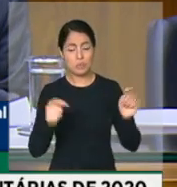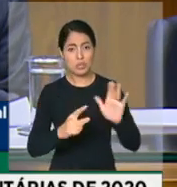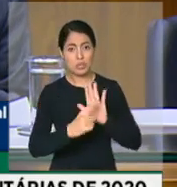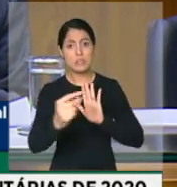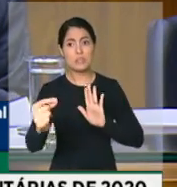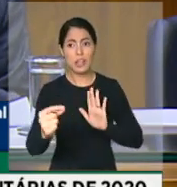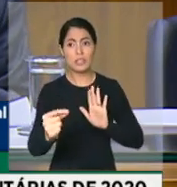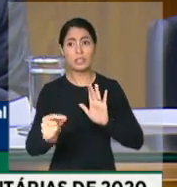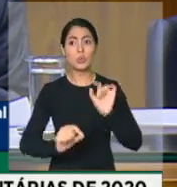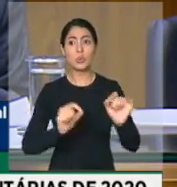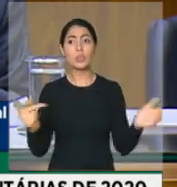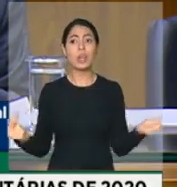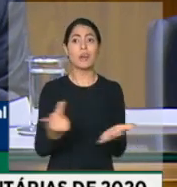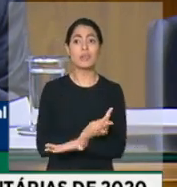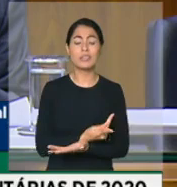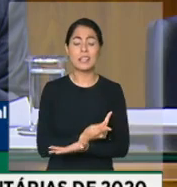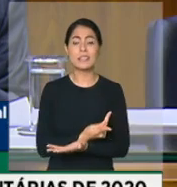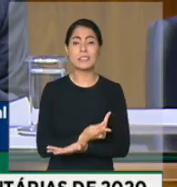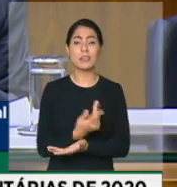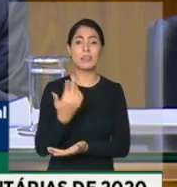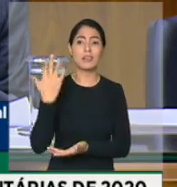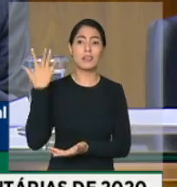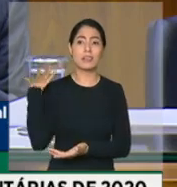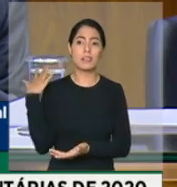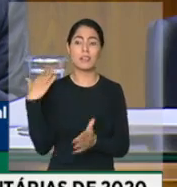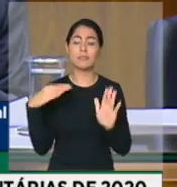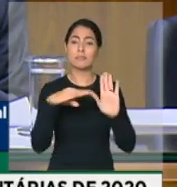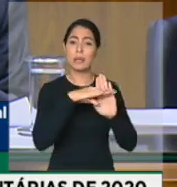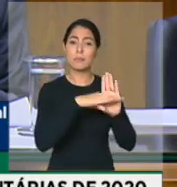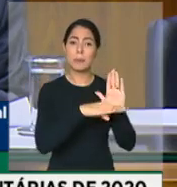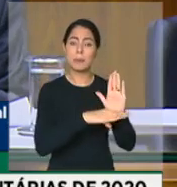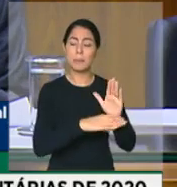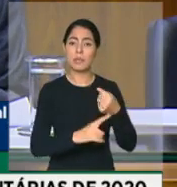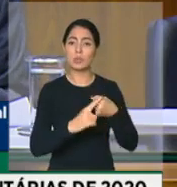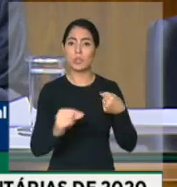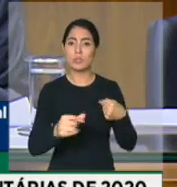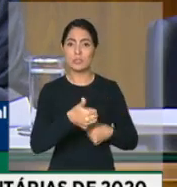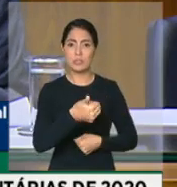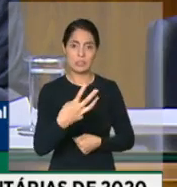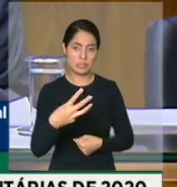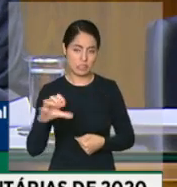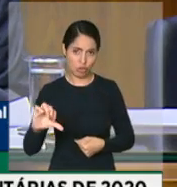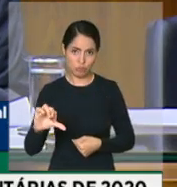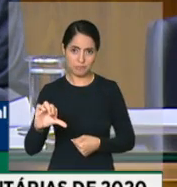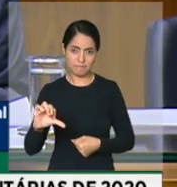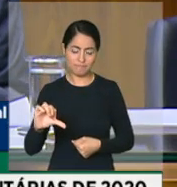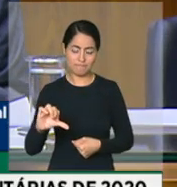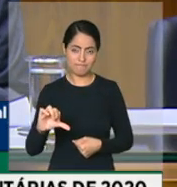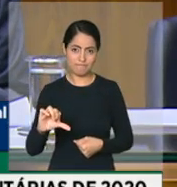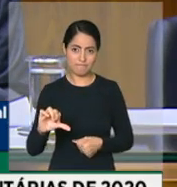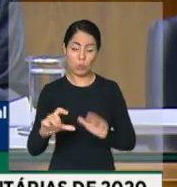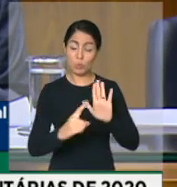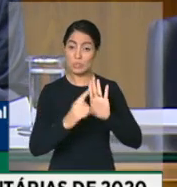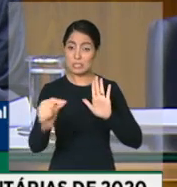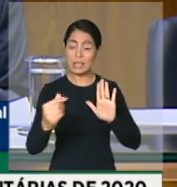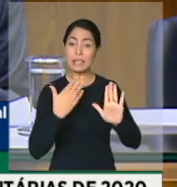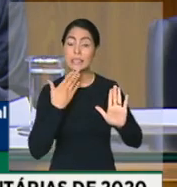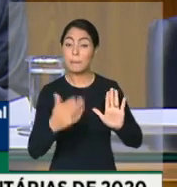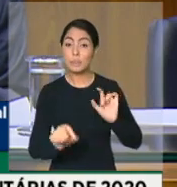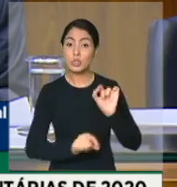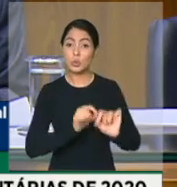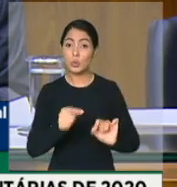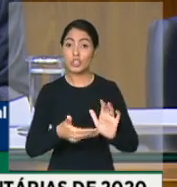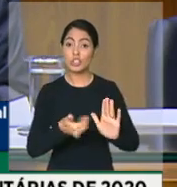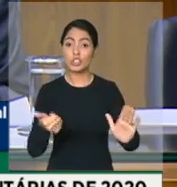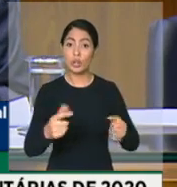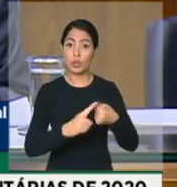destaque. Ocorre que o destaque não atendeu aos requisitos estabelecidos no artigo 139. O destaque pede a supressão